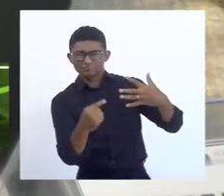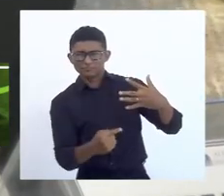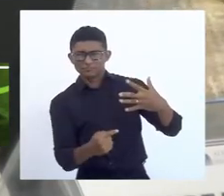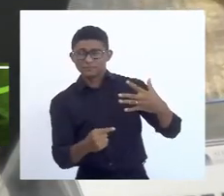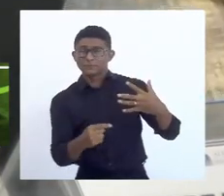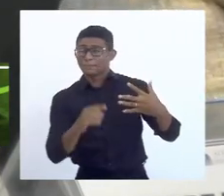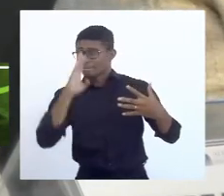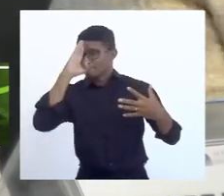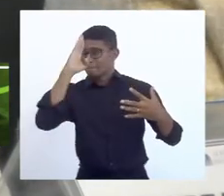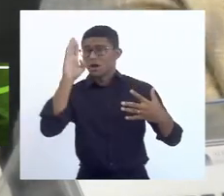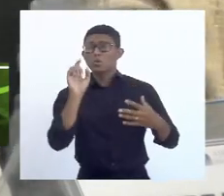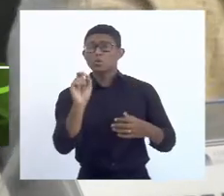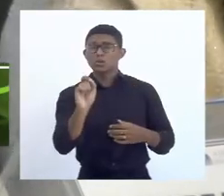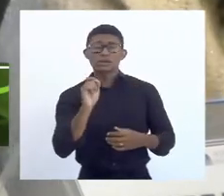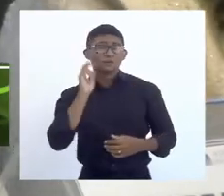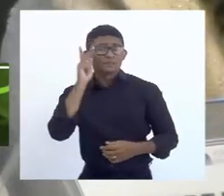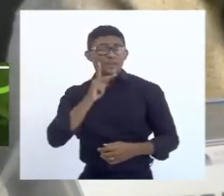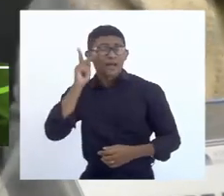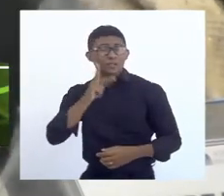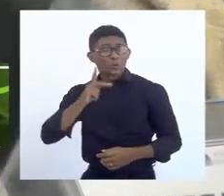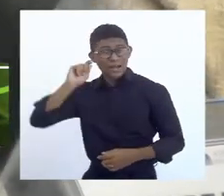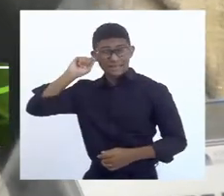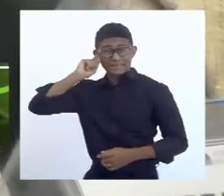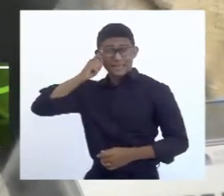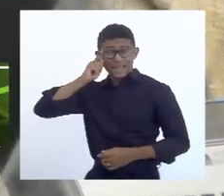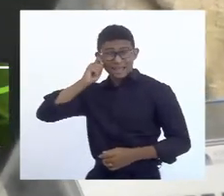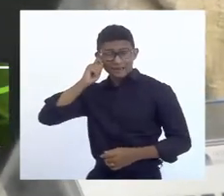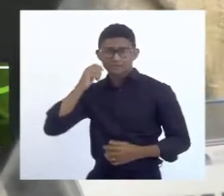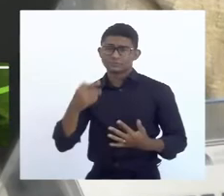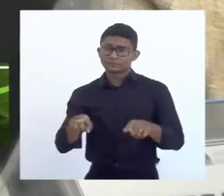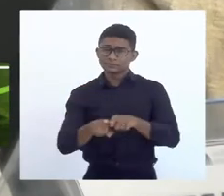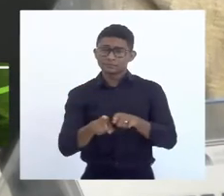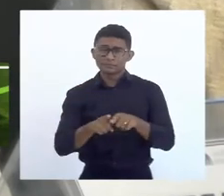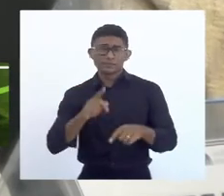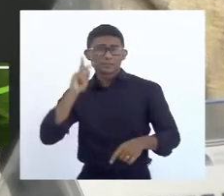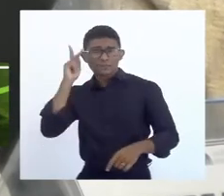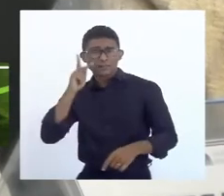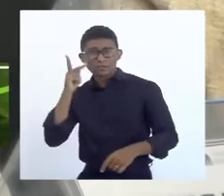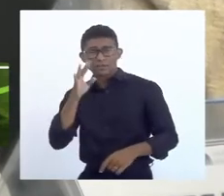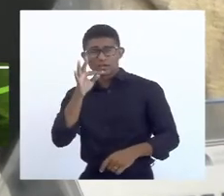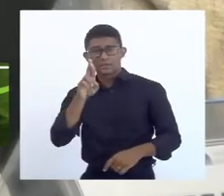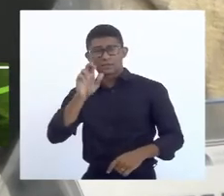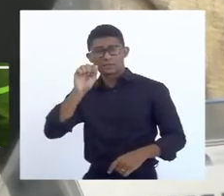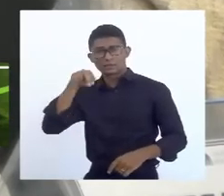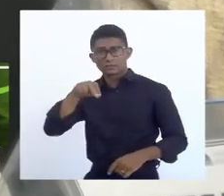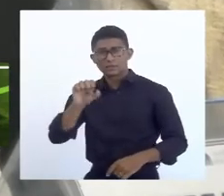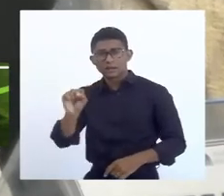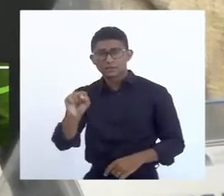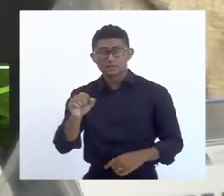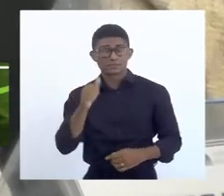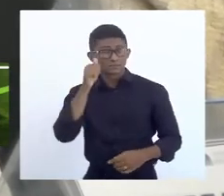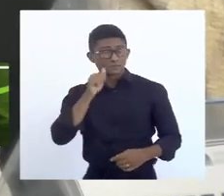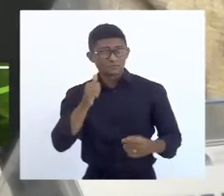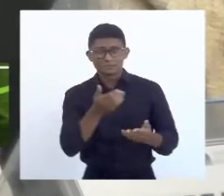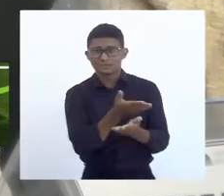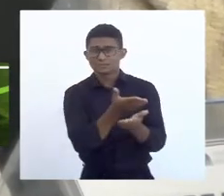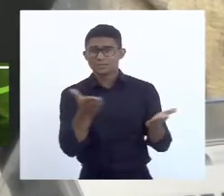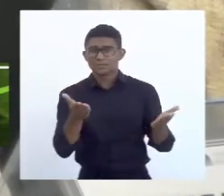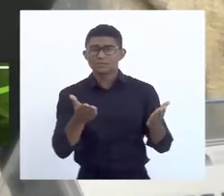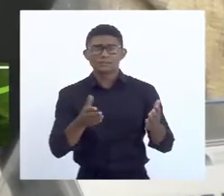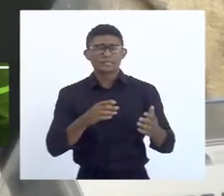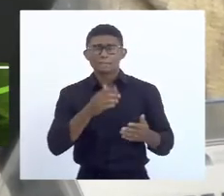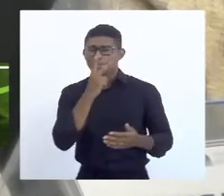vereadoras negras recém-eleitas, a vereadoras trans. E essas mulheres, além de não terem tido o